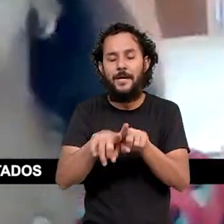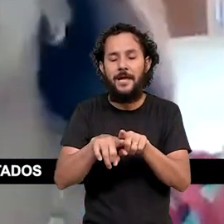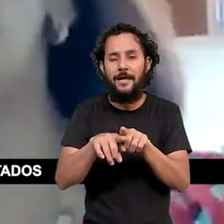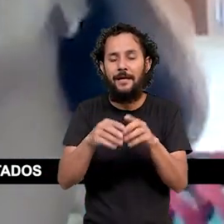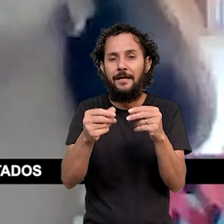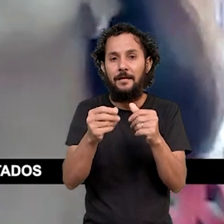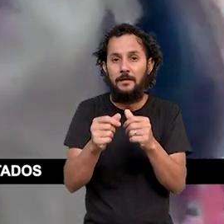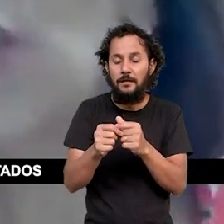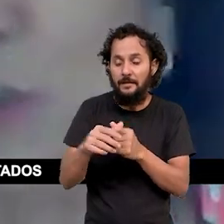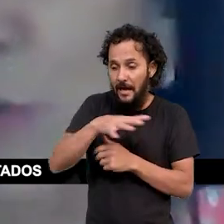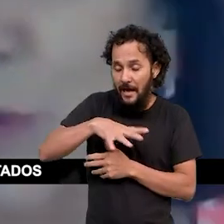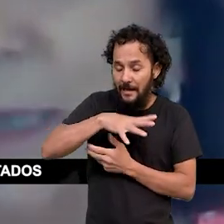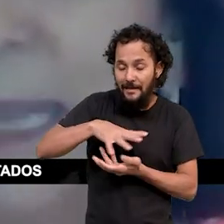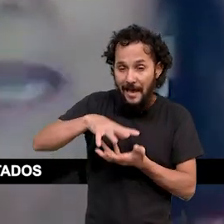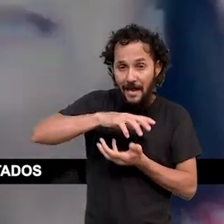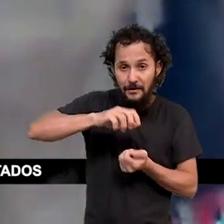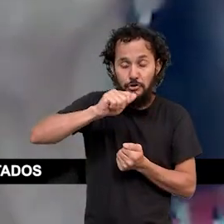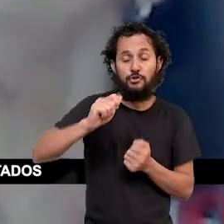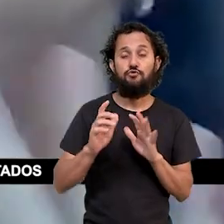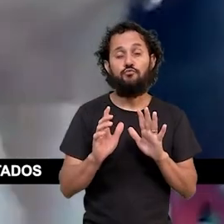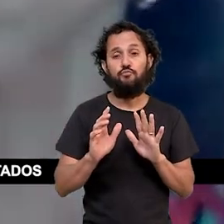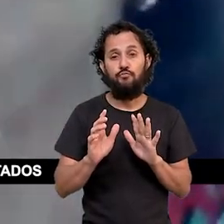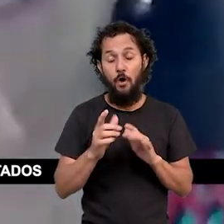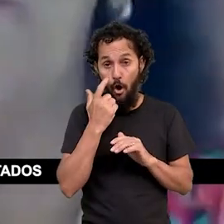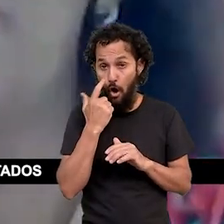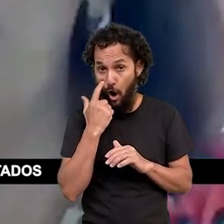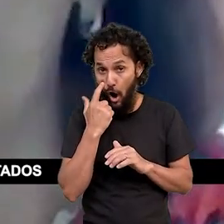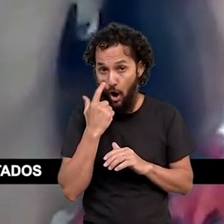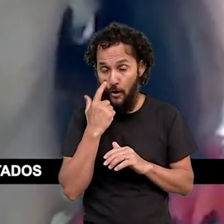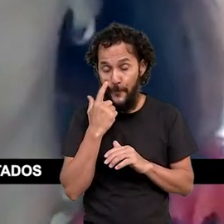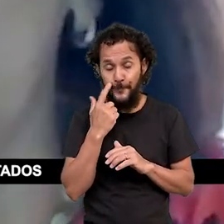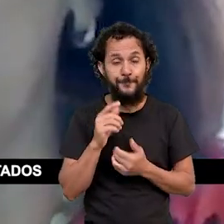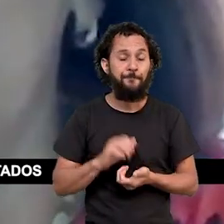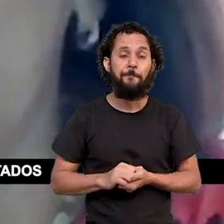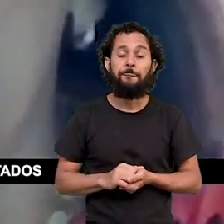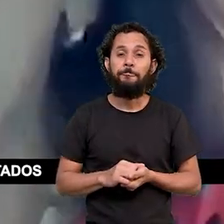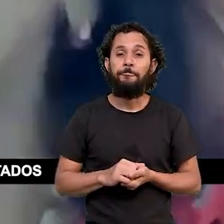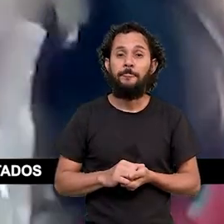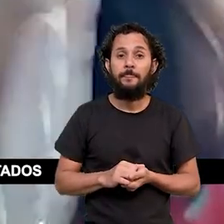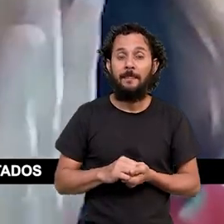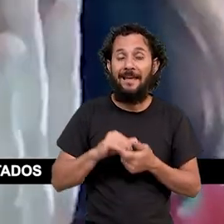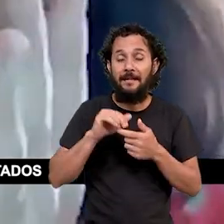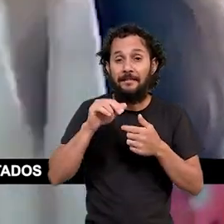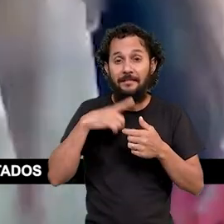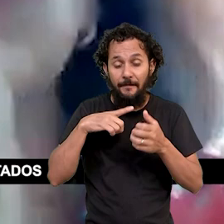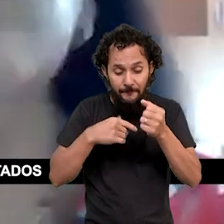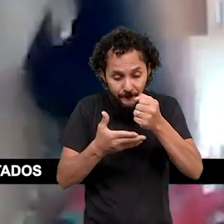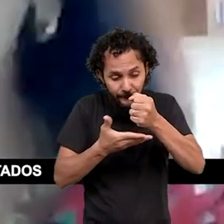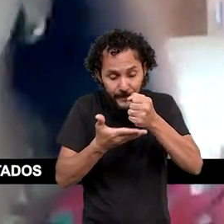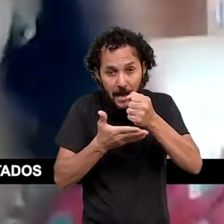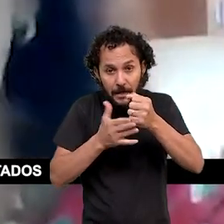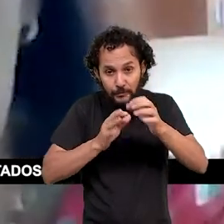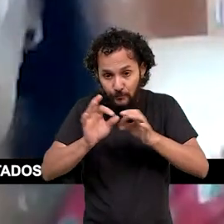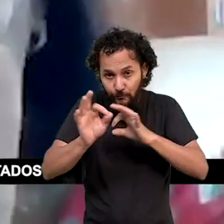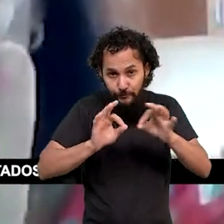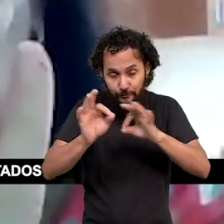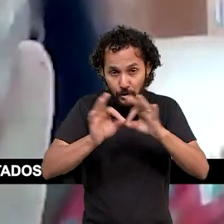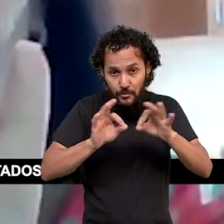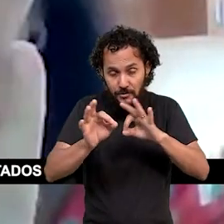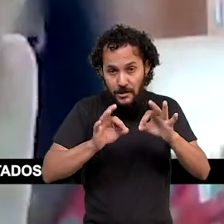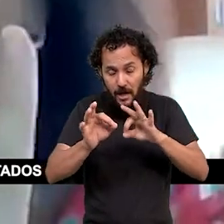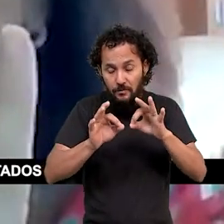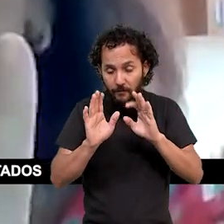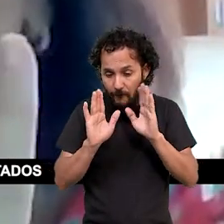patrimônio artístico. Então, vejam bem, a base dos